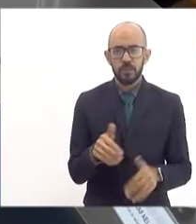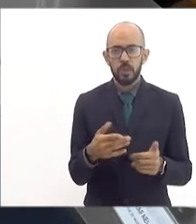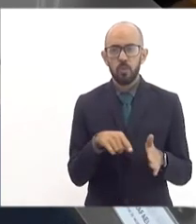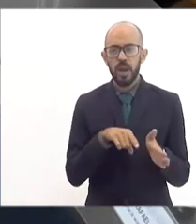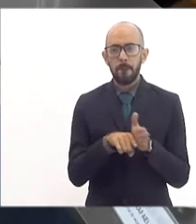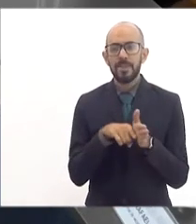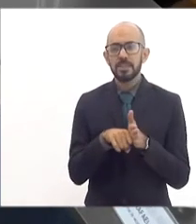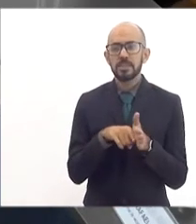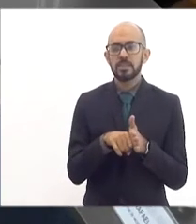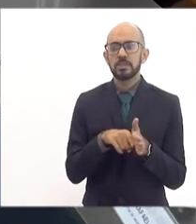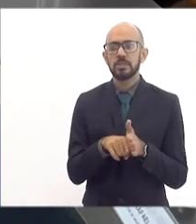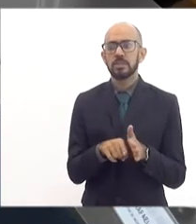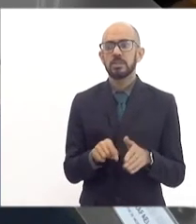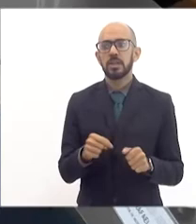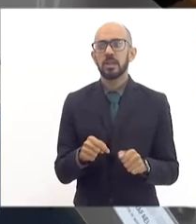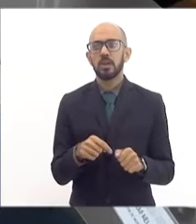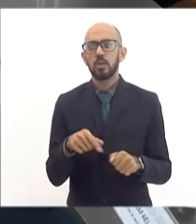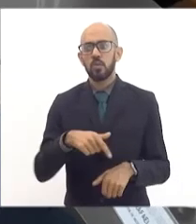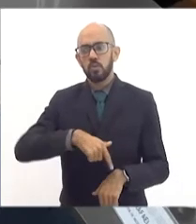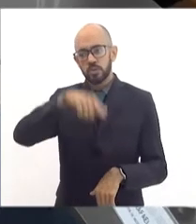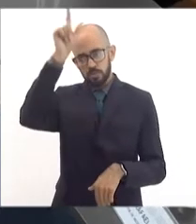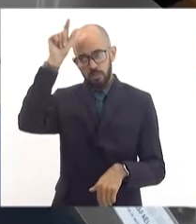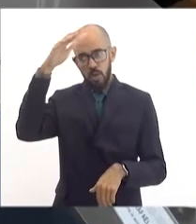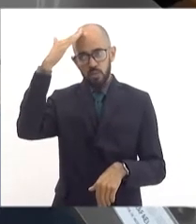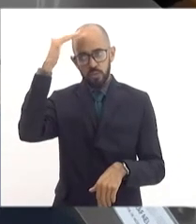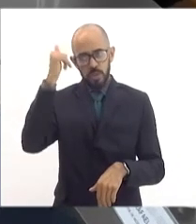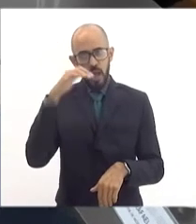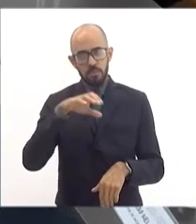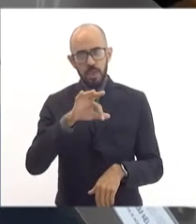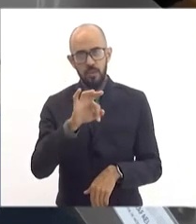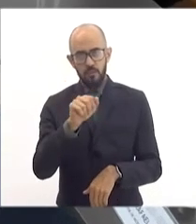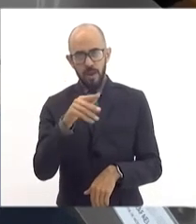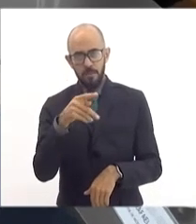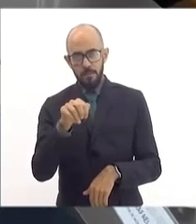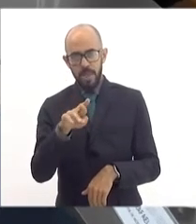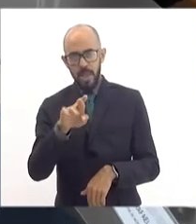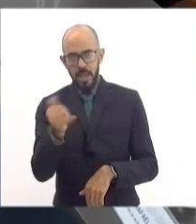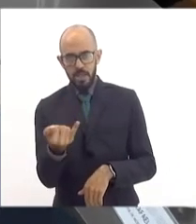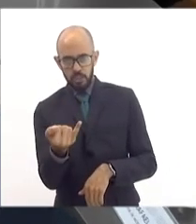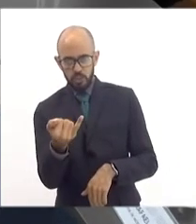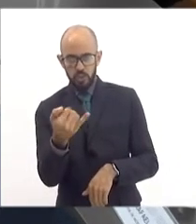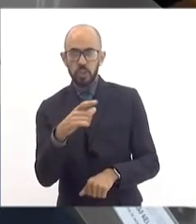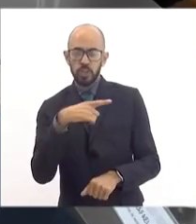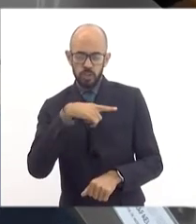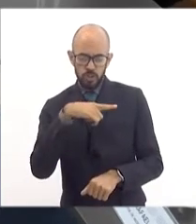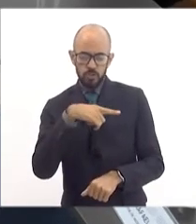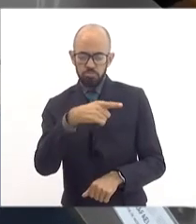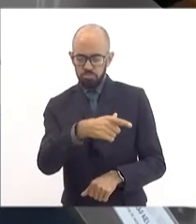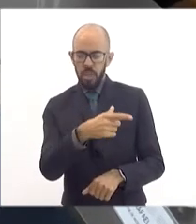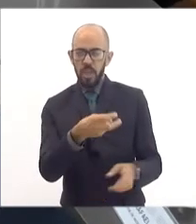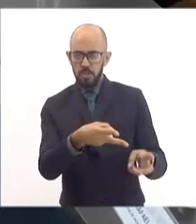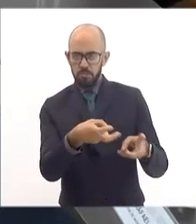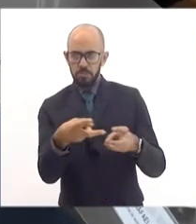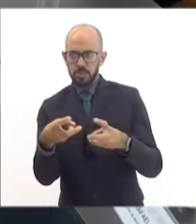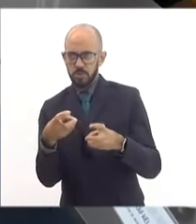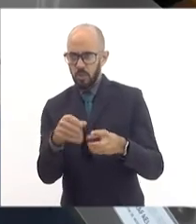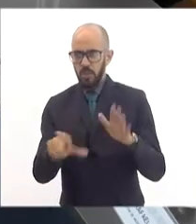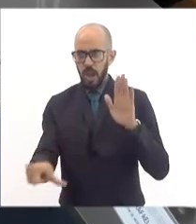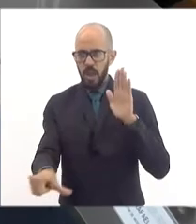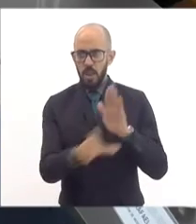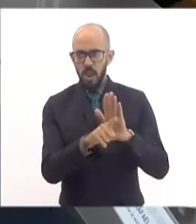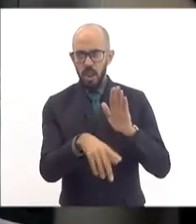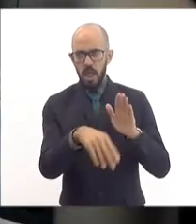né, o deputado Luiz Paulo sabe que a FAPERJ está muito bem contemplada até com a própria lei, né,